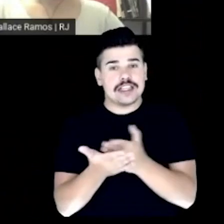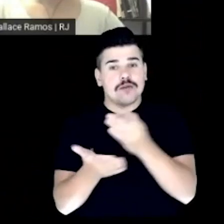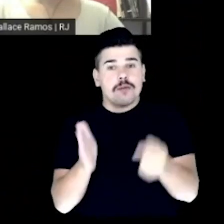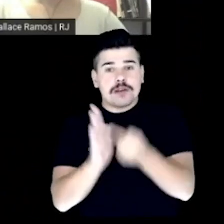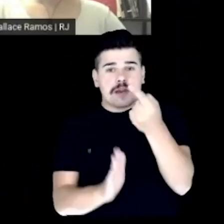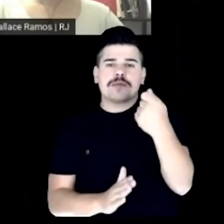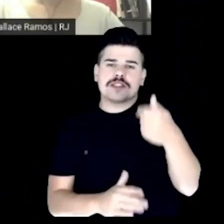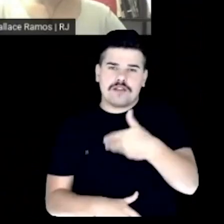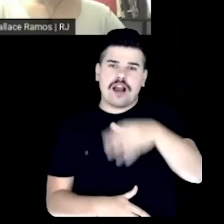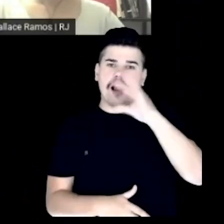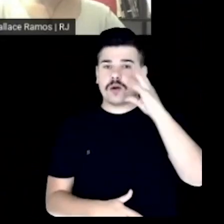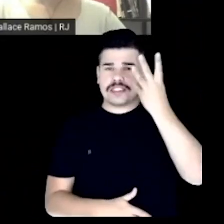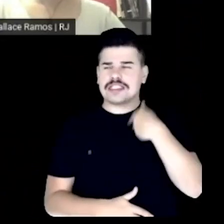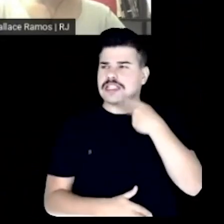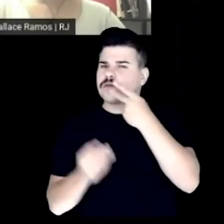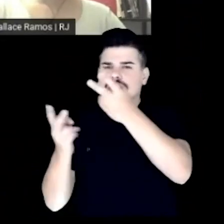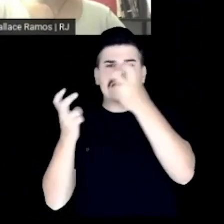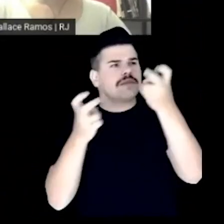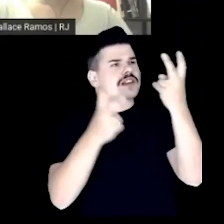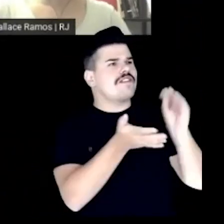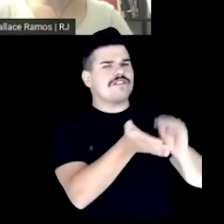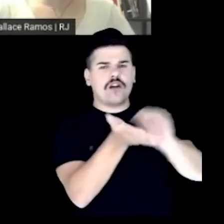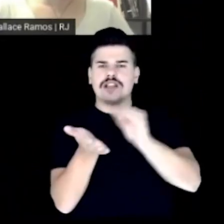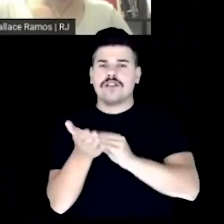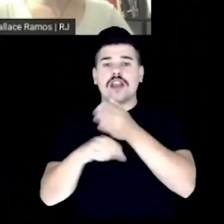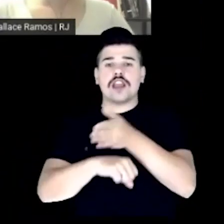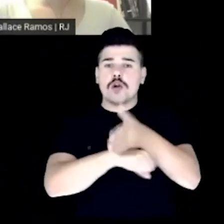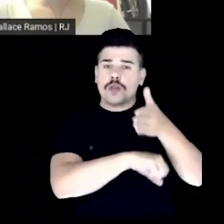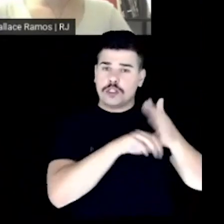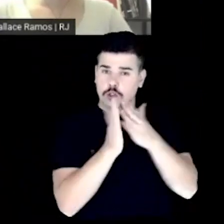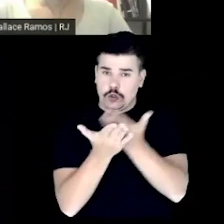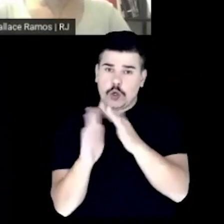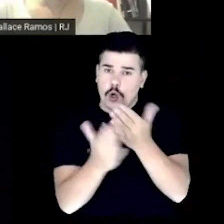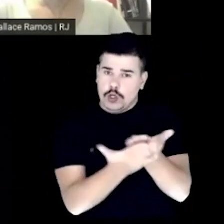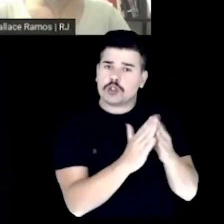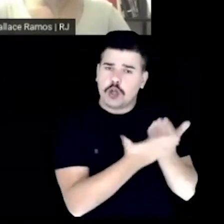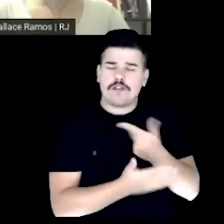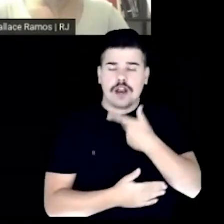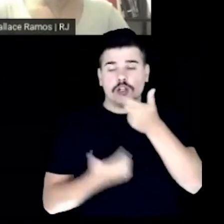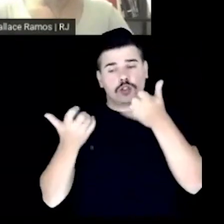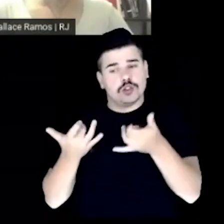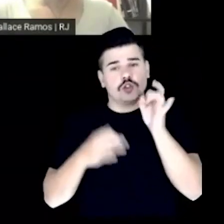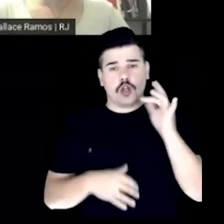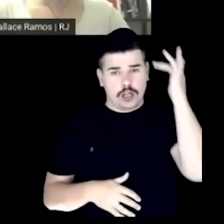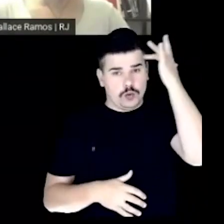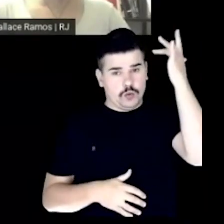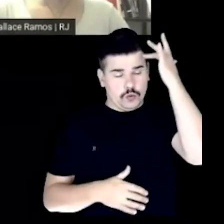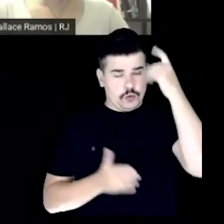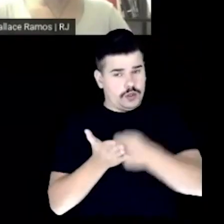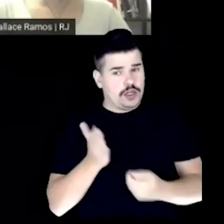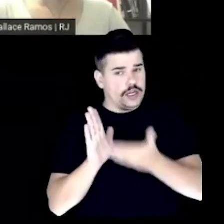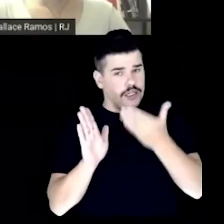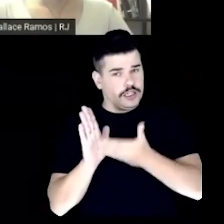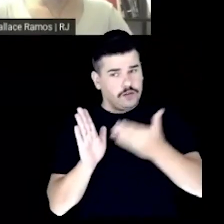acontecer também. E eu via que aquilo ali faltava, que quando eu ia em escola, eu ficava com esse papo de eu escrever para adulto,